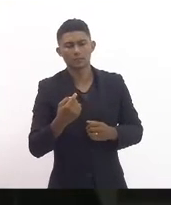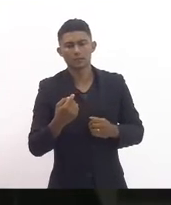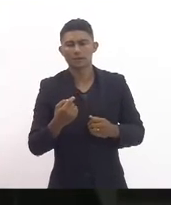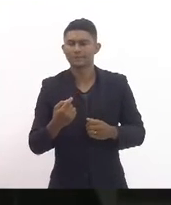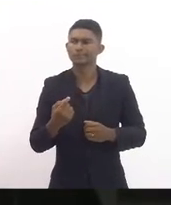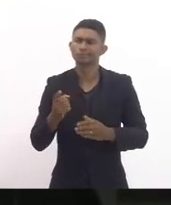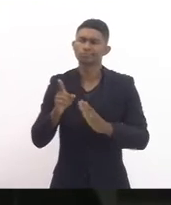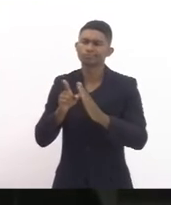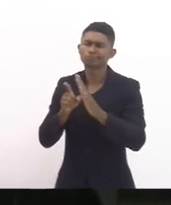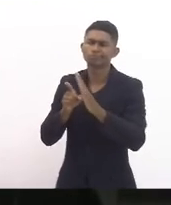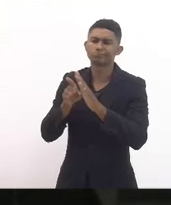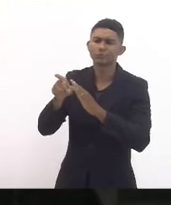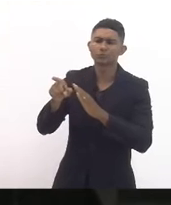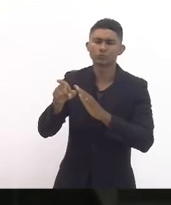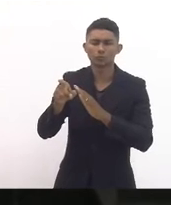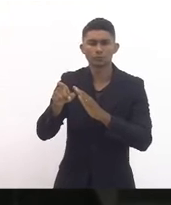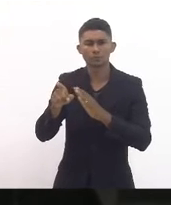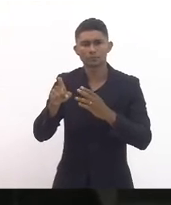relevante